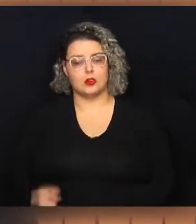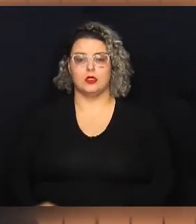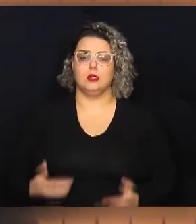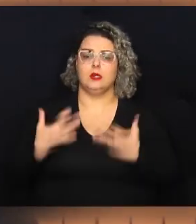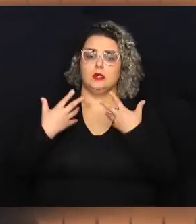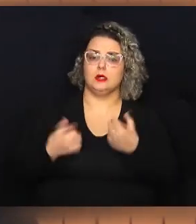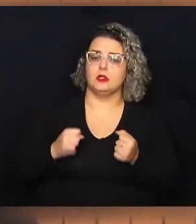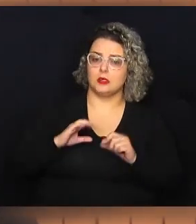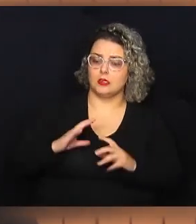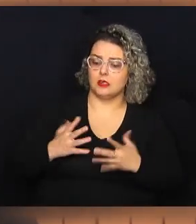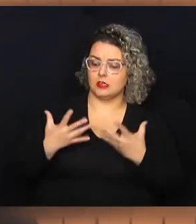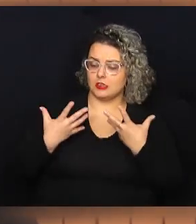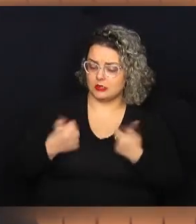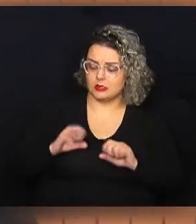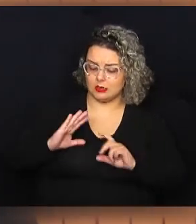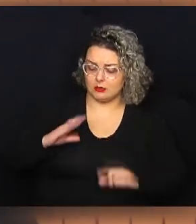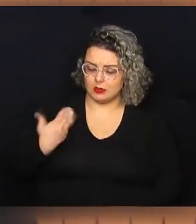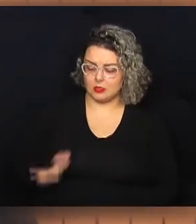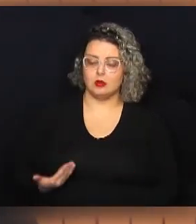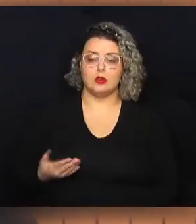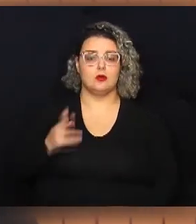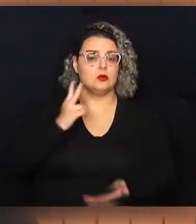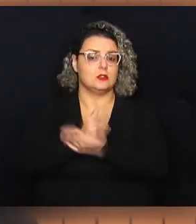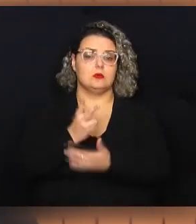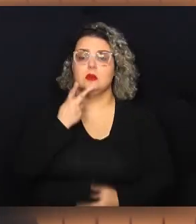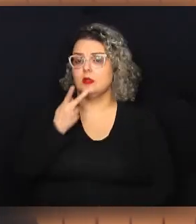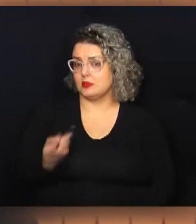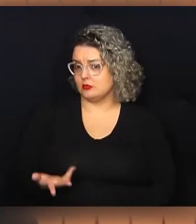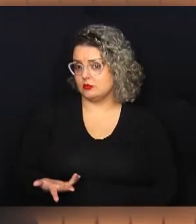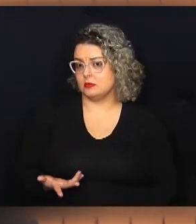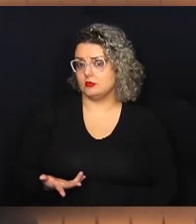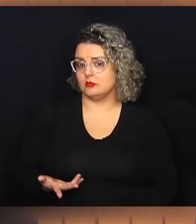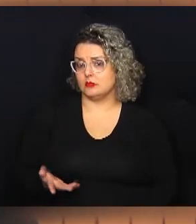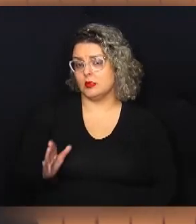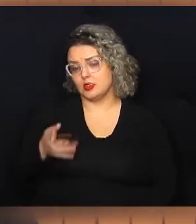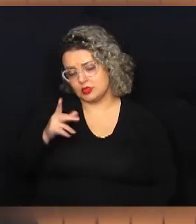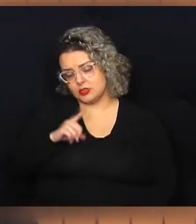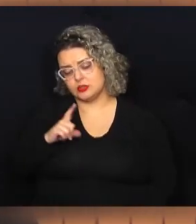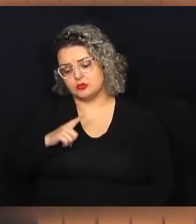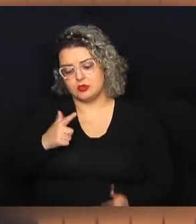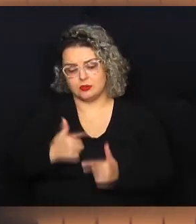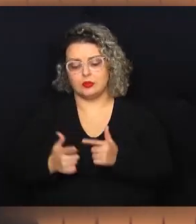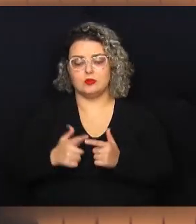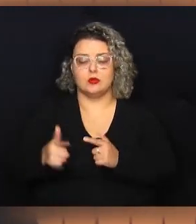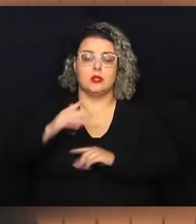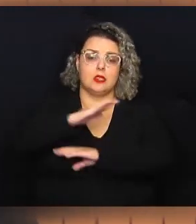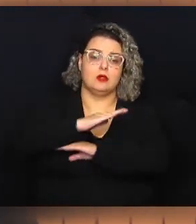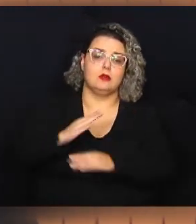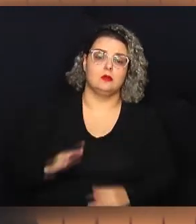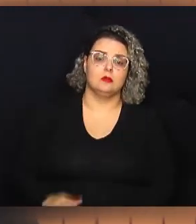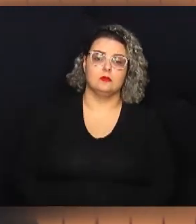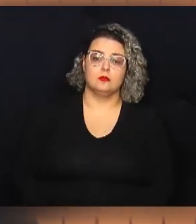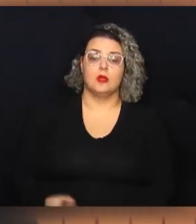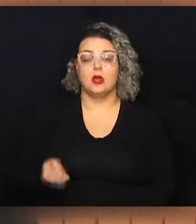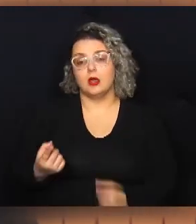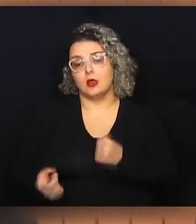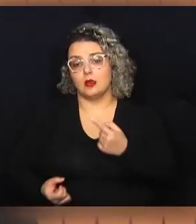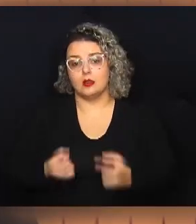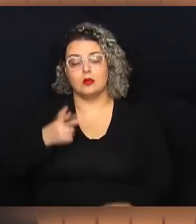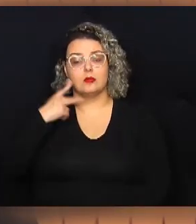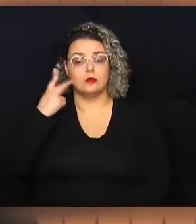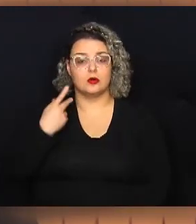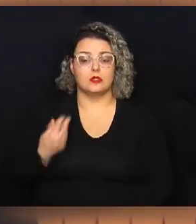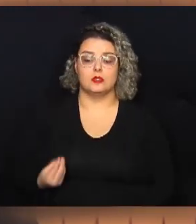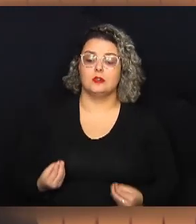quanto essas pessoas que recebem Essa honraria é o que eu sempre disse né Aqui nós já tivemos esse problema na casa Porque alguns